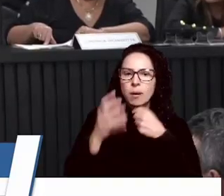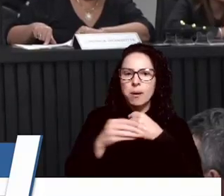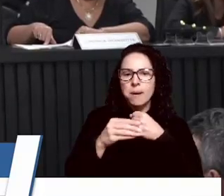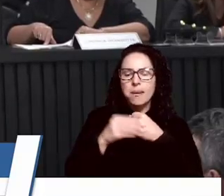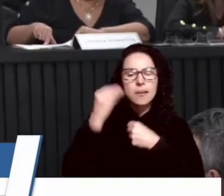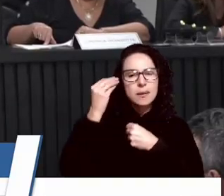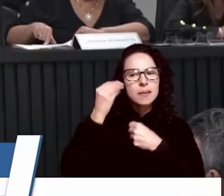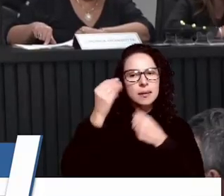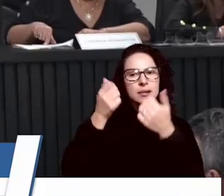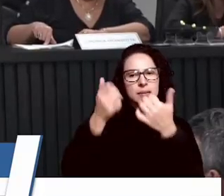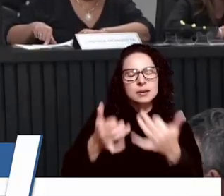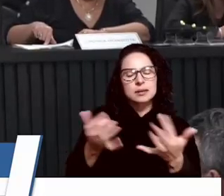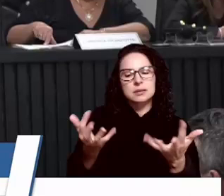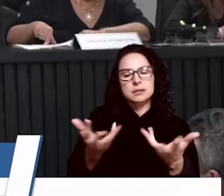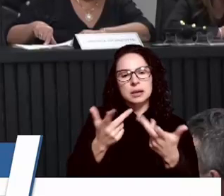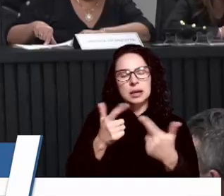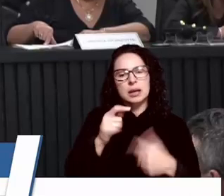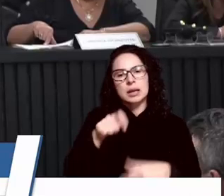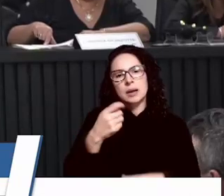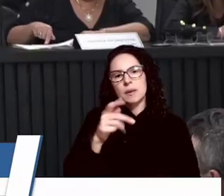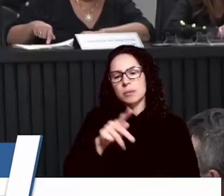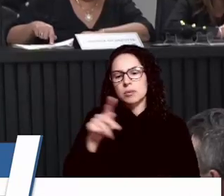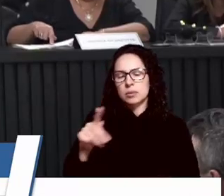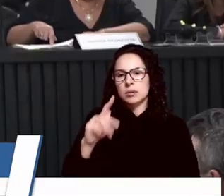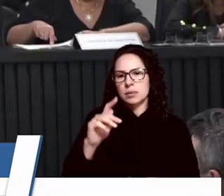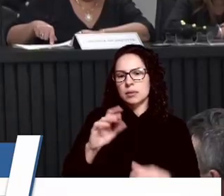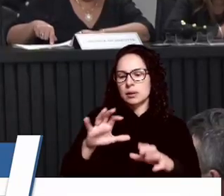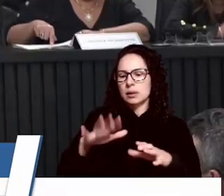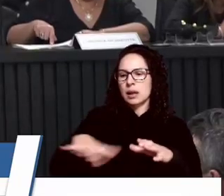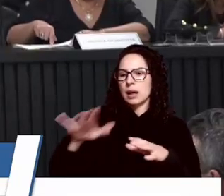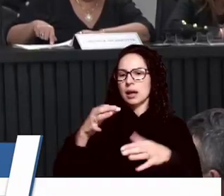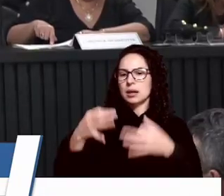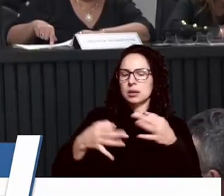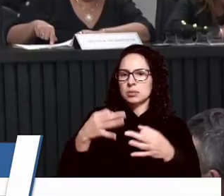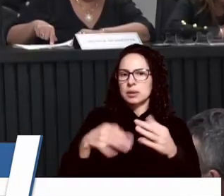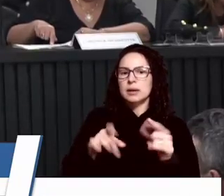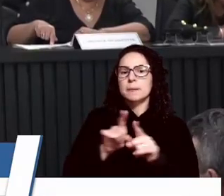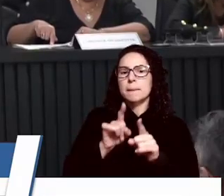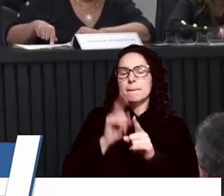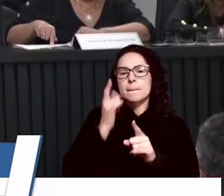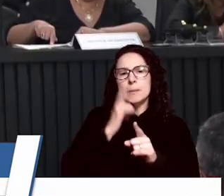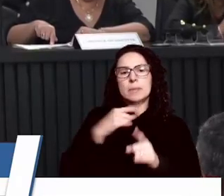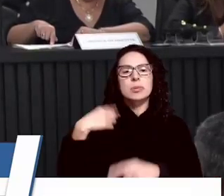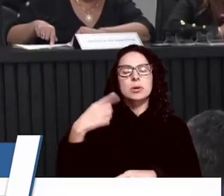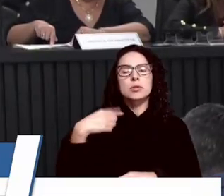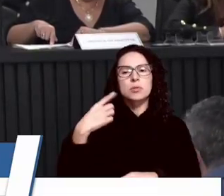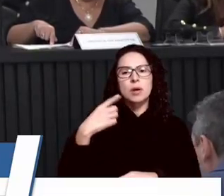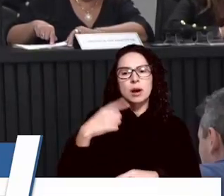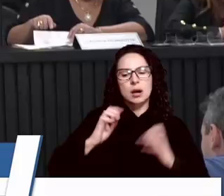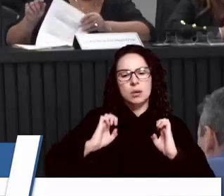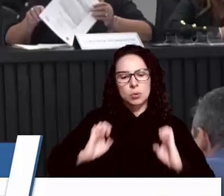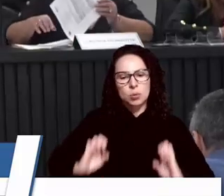com excelência como professor na seara jurídica e ainda exercendo a advocacia com ética e